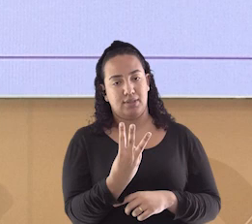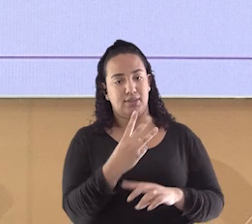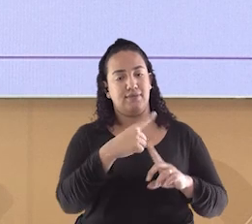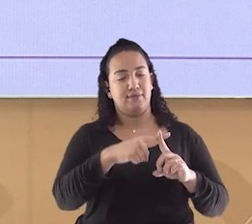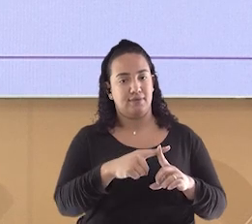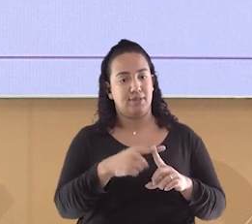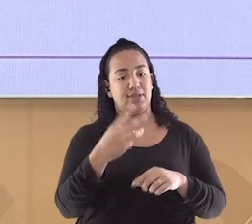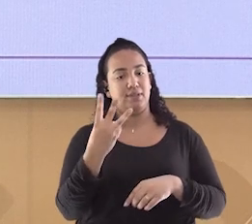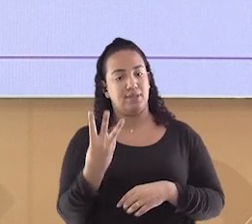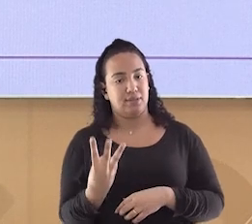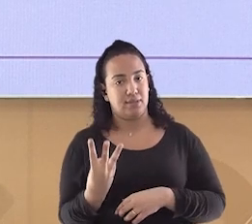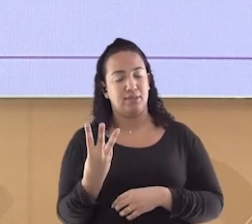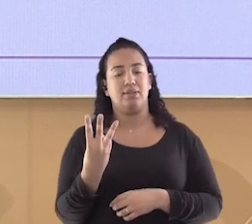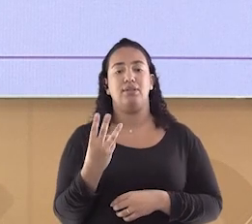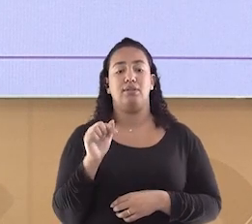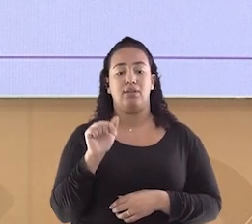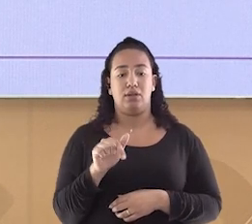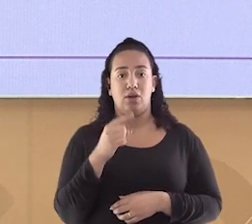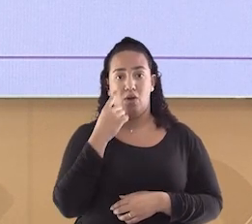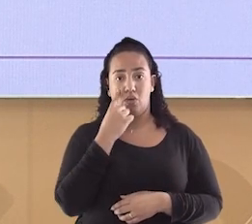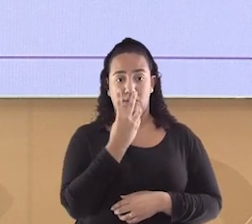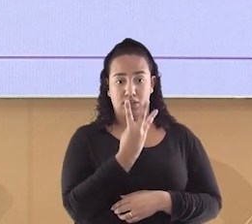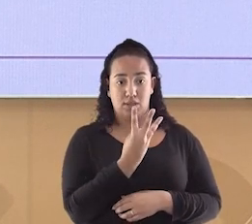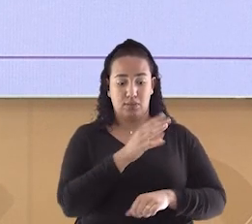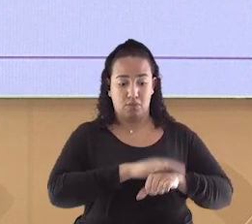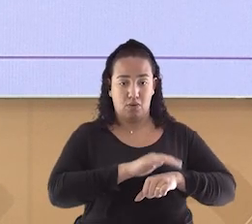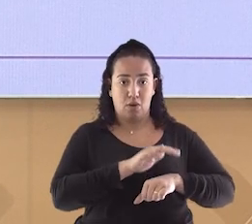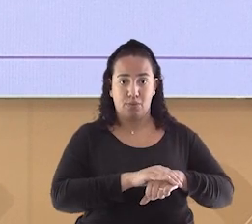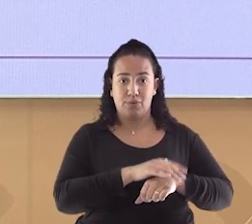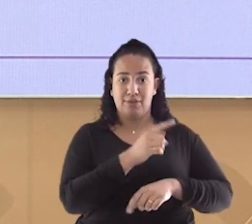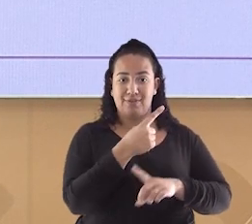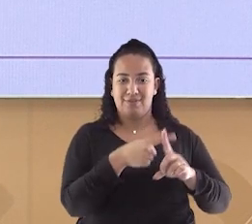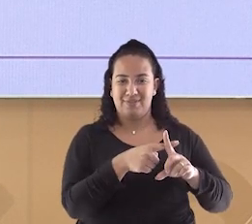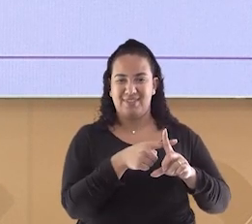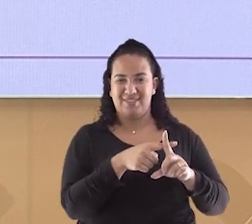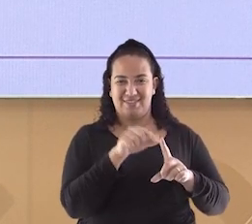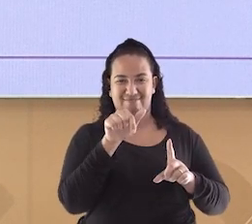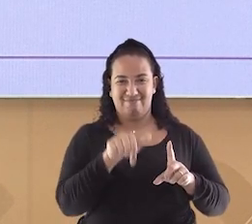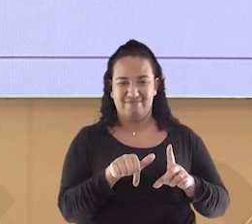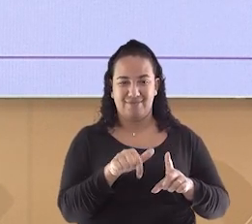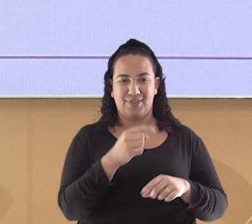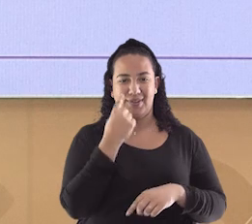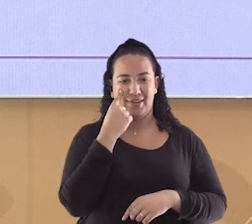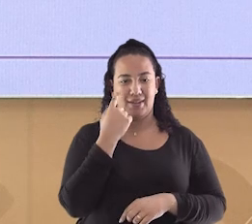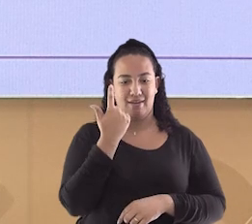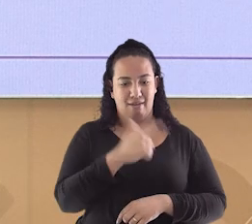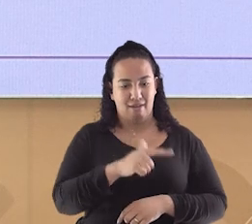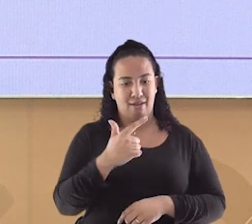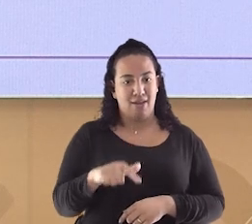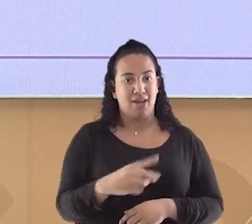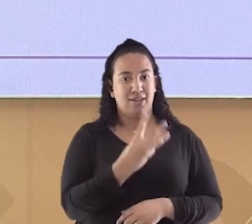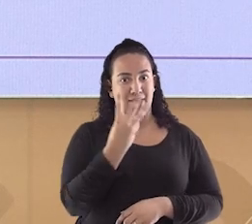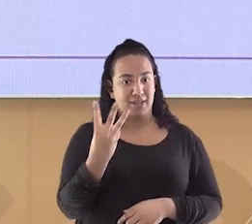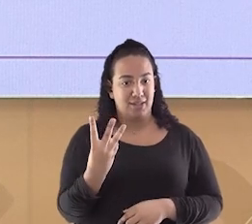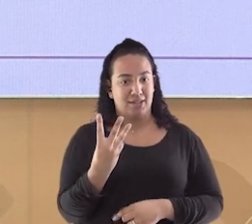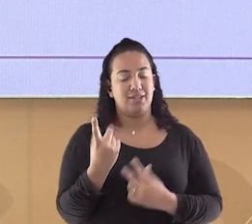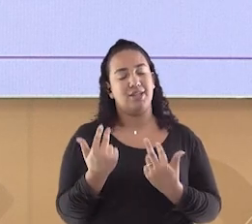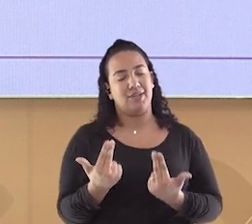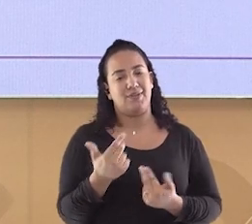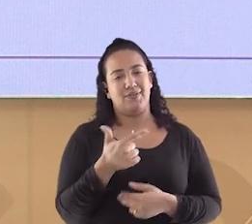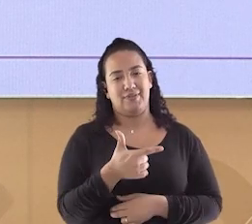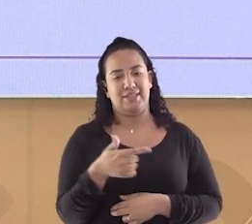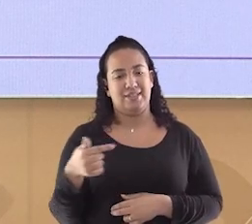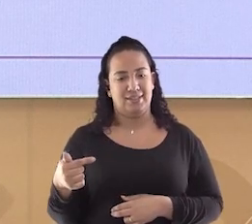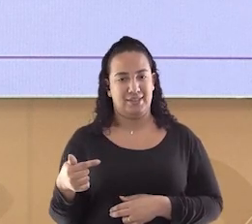que 3 vezes 3 vezes 3, ou seja, o 3 multiplicado por ele mesmo 3 vezes, é